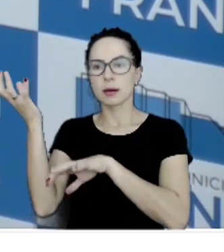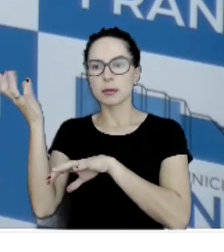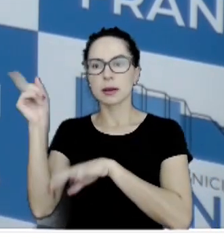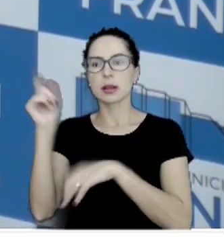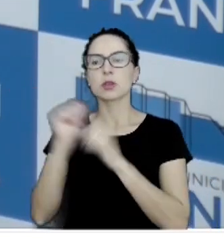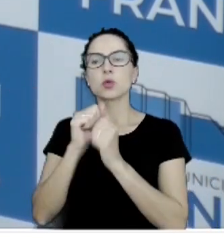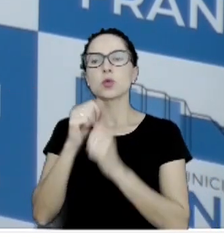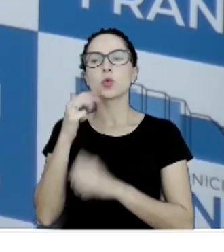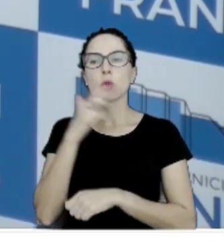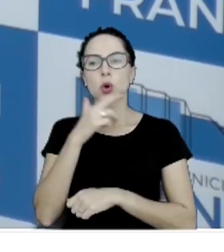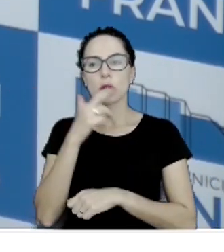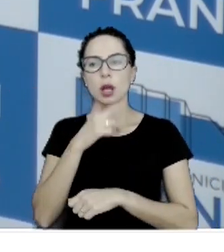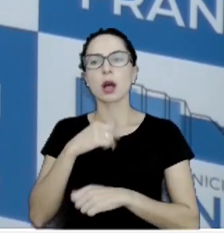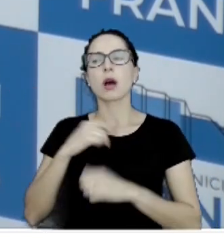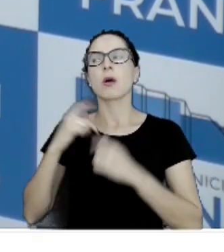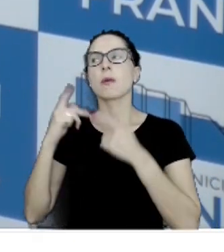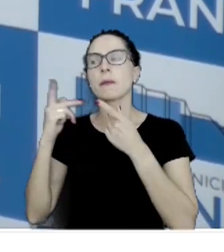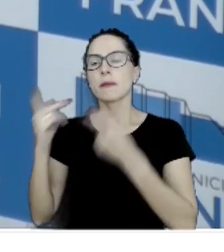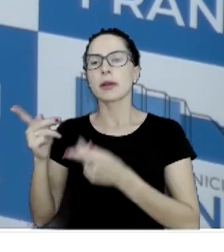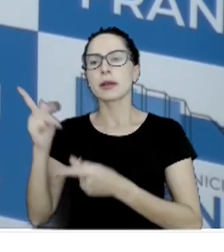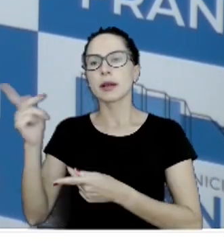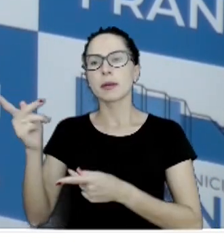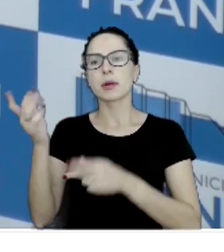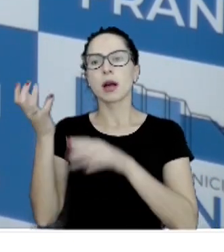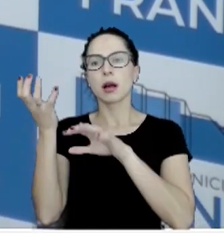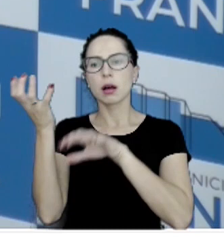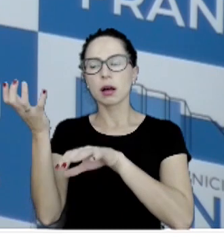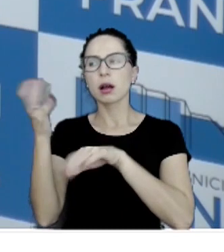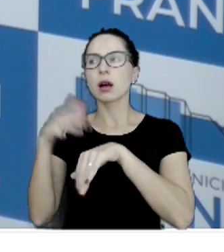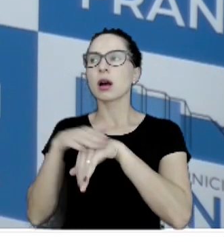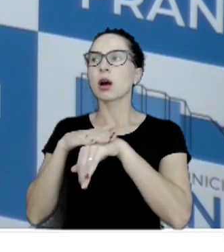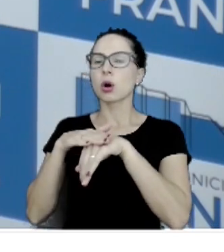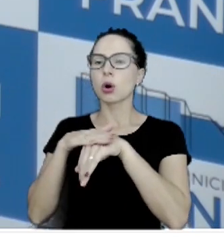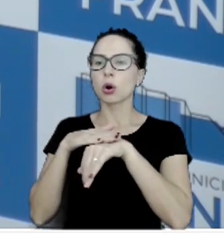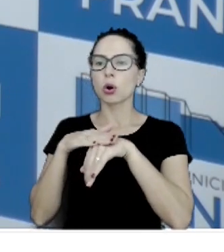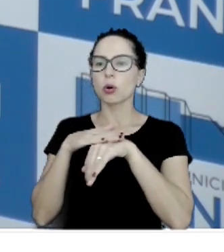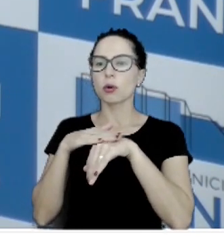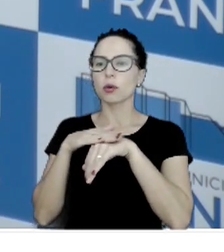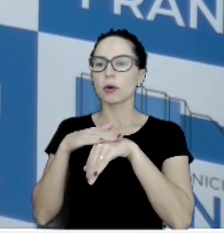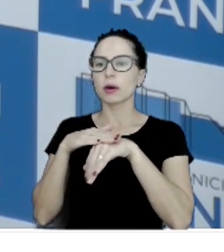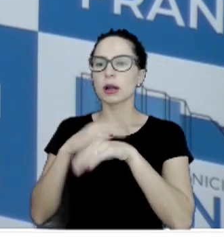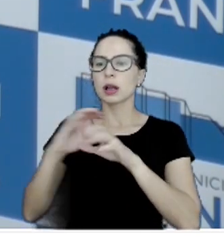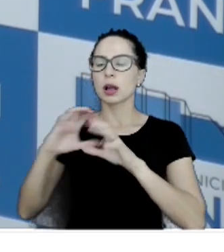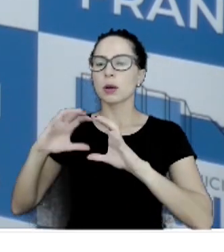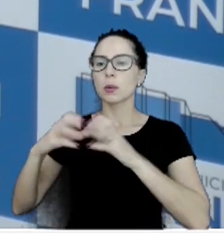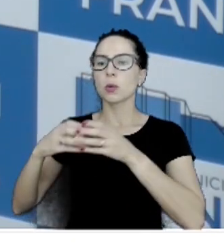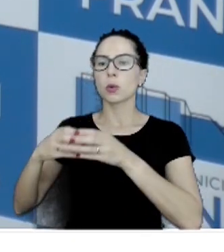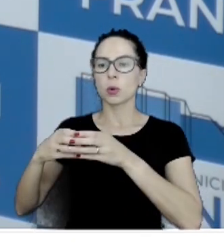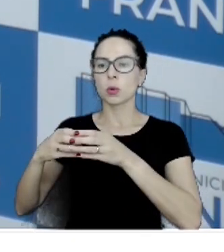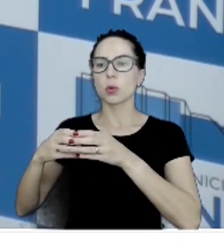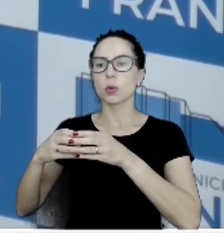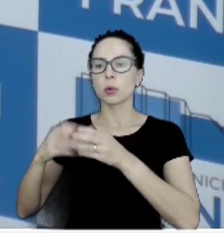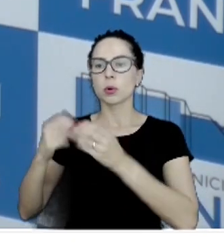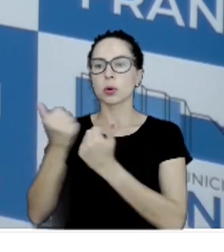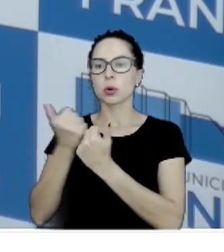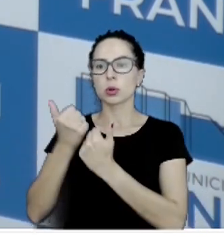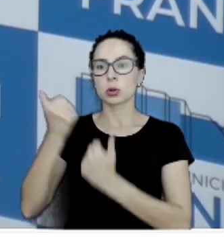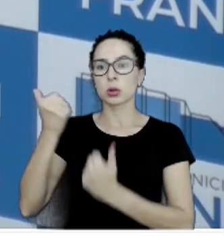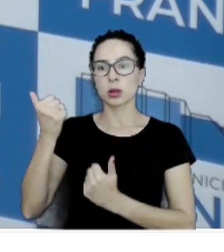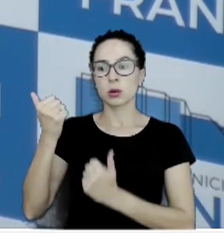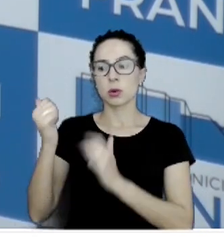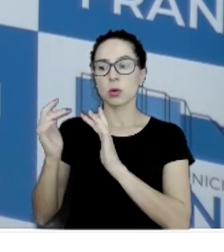no Palácio dos Bandeirantes, conversamos com a equipe de assessores direta do